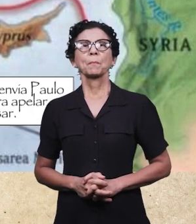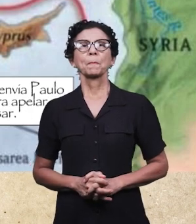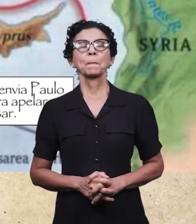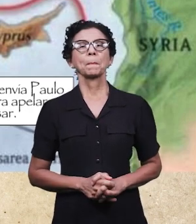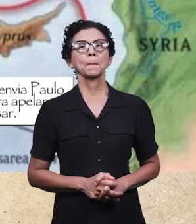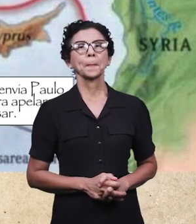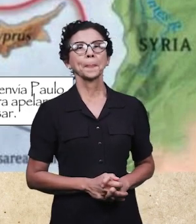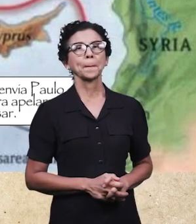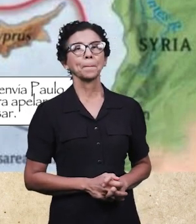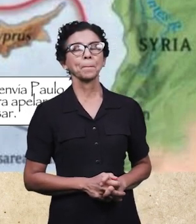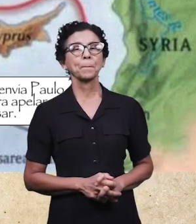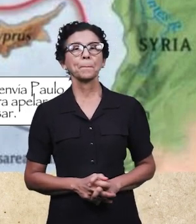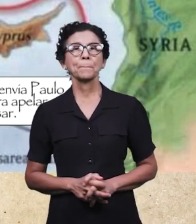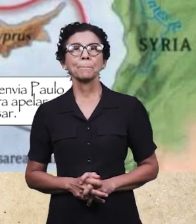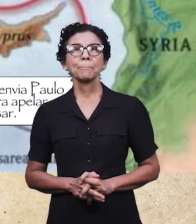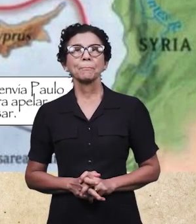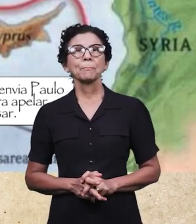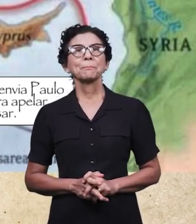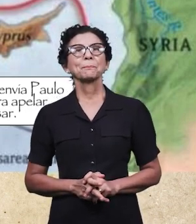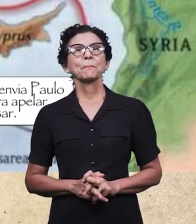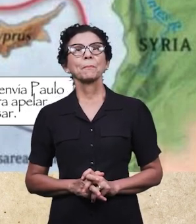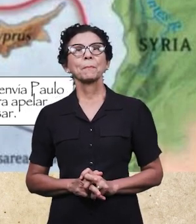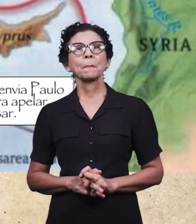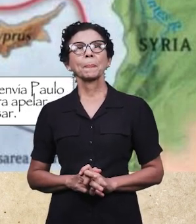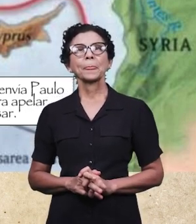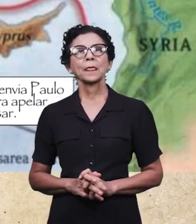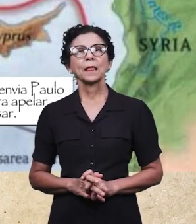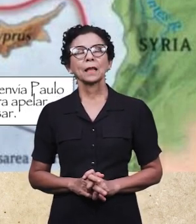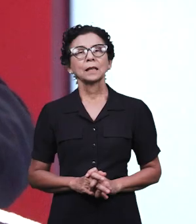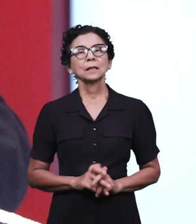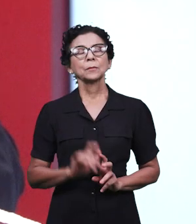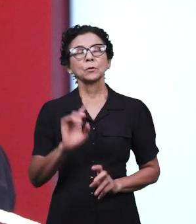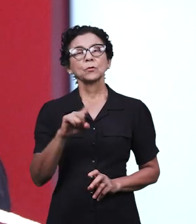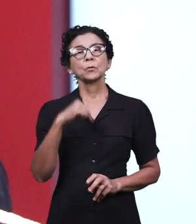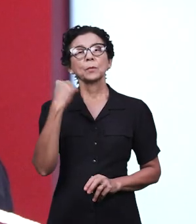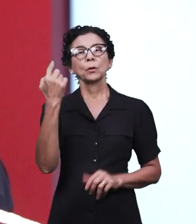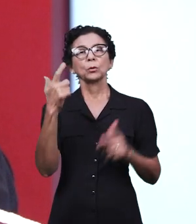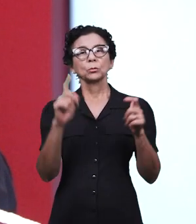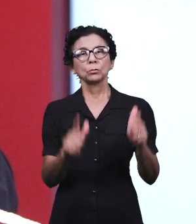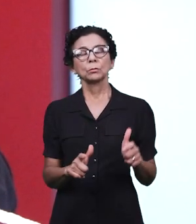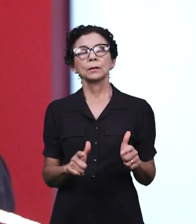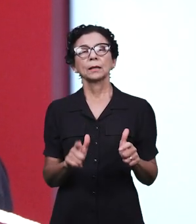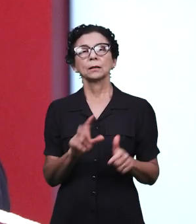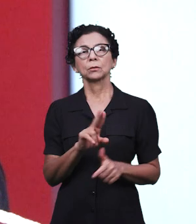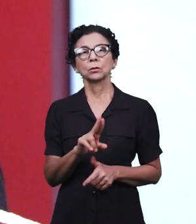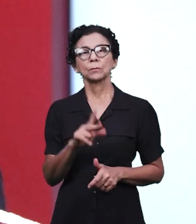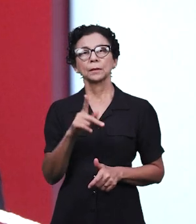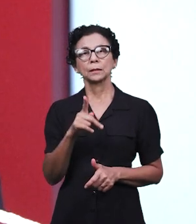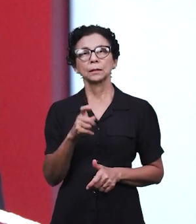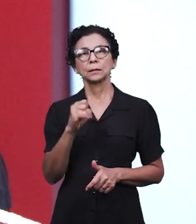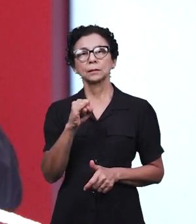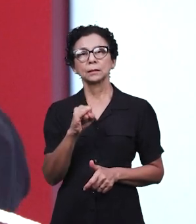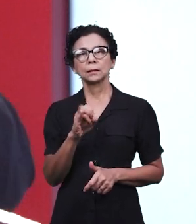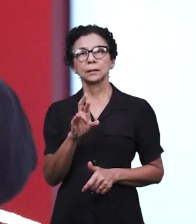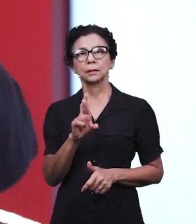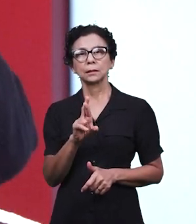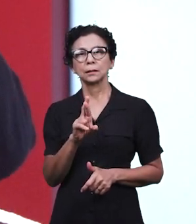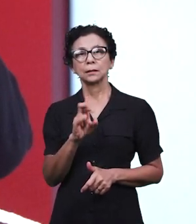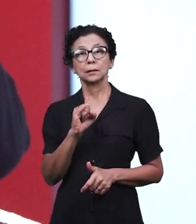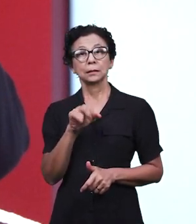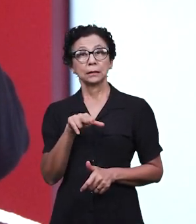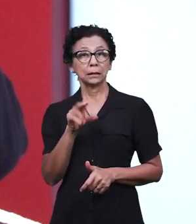muitas localidades no meio, mas partiram em direção à Itália, a Roma. Porém,